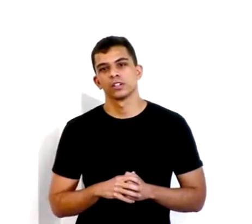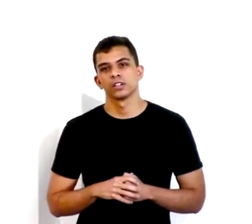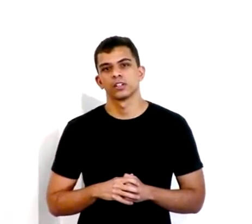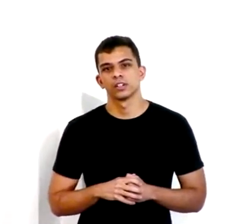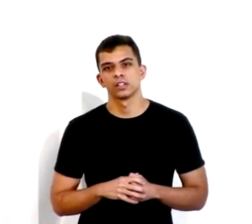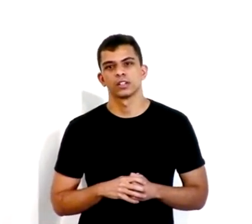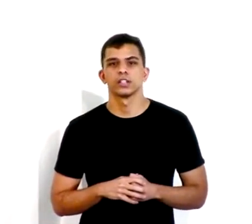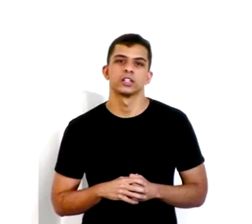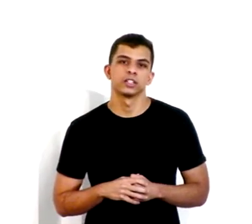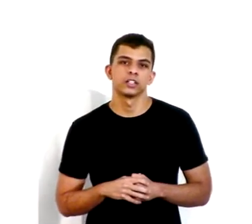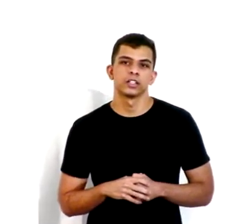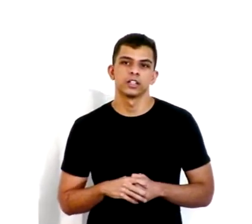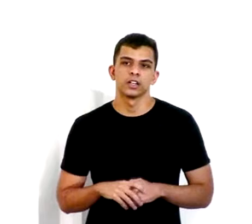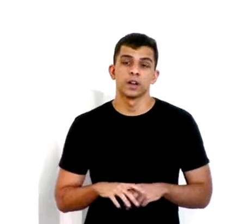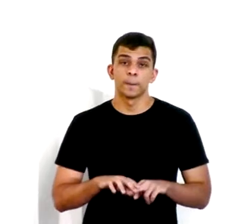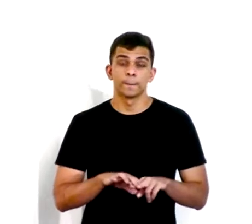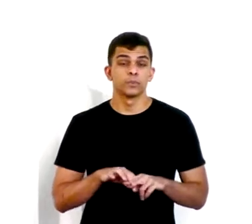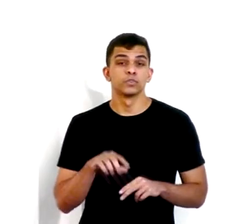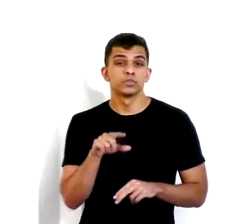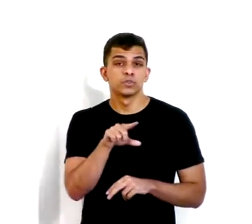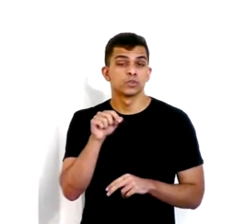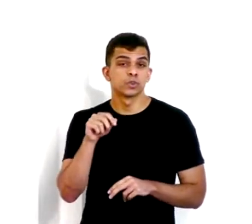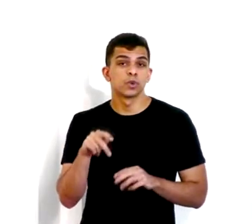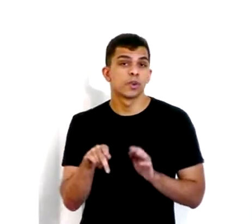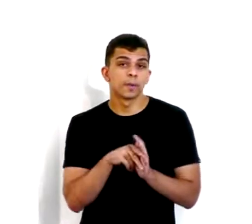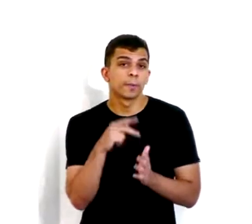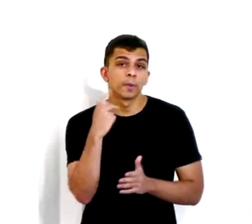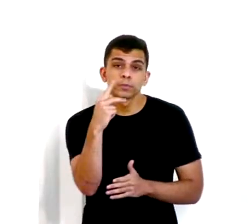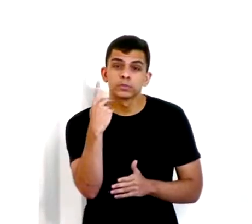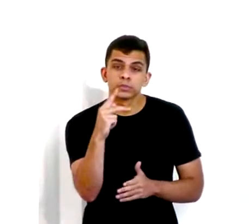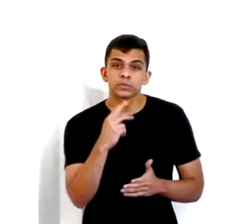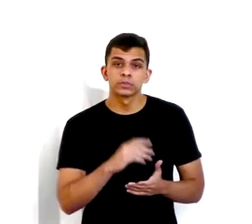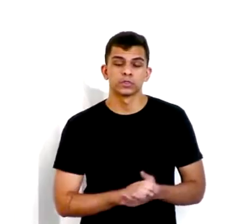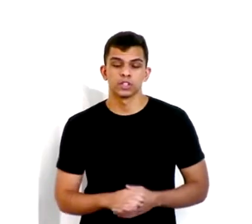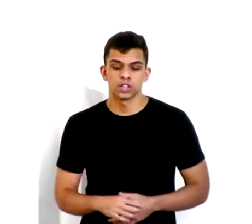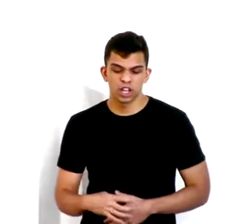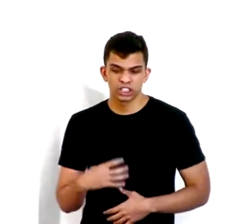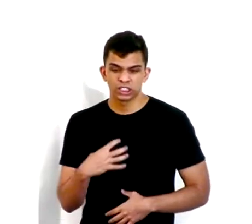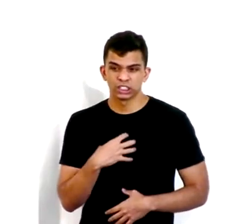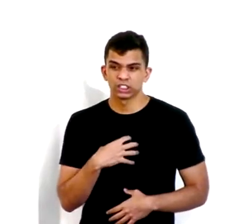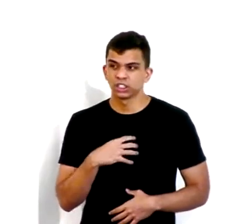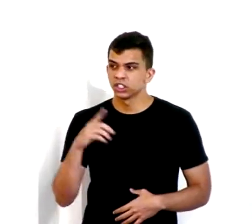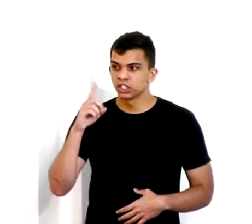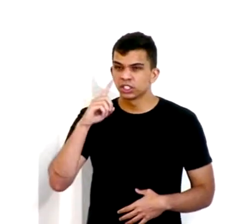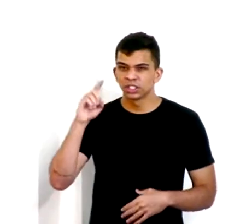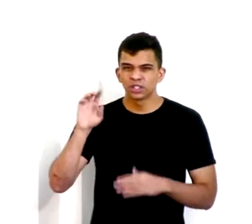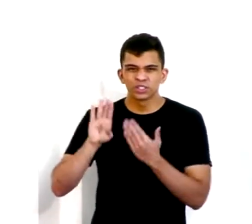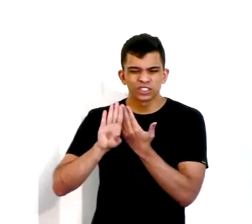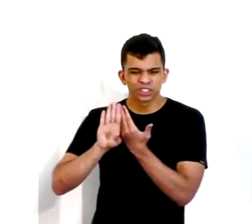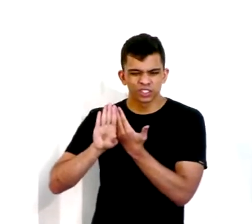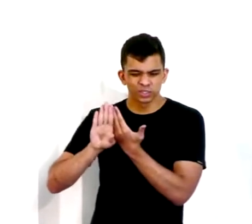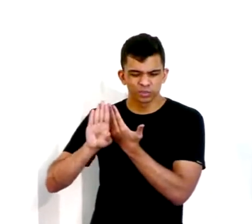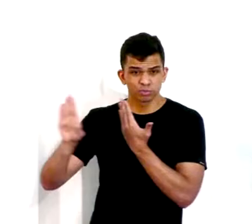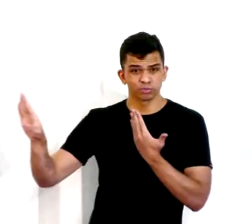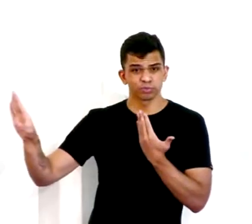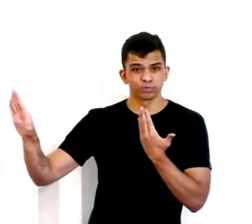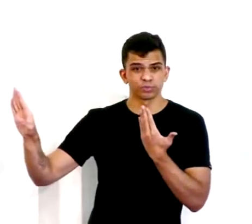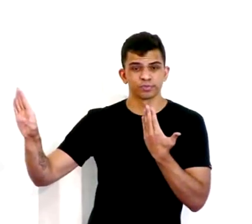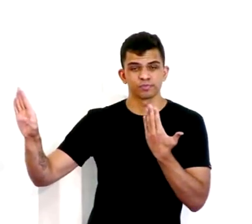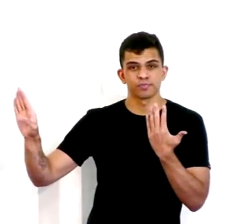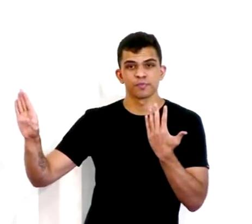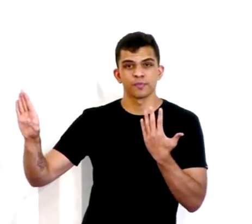Pelas escolhas que você fez em sua vida, a sensação da ausência da presença, da